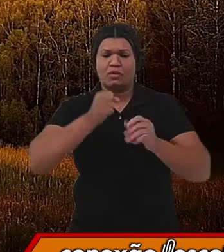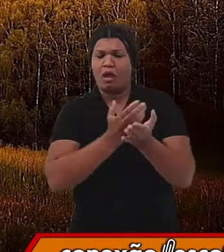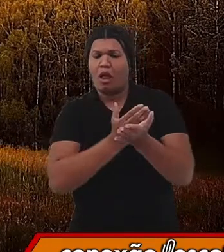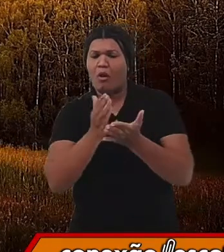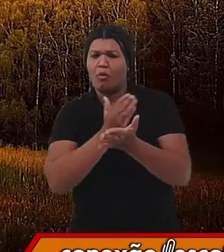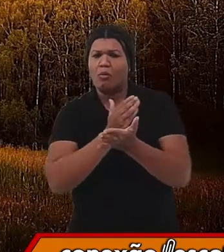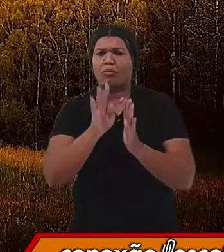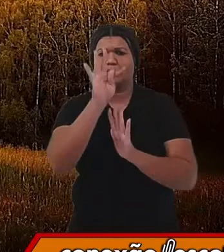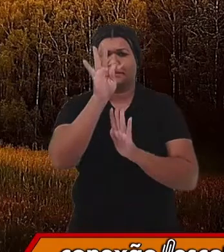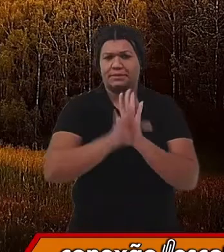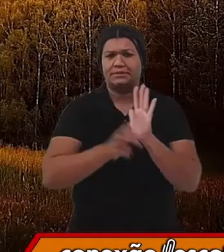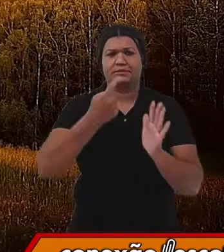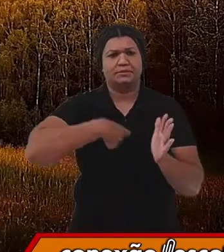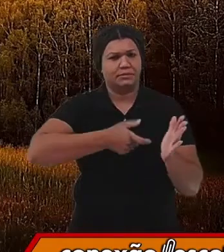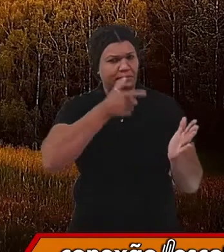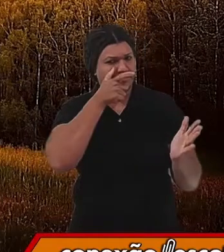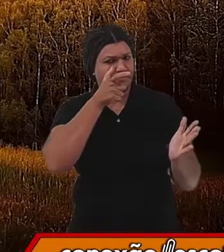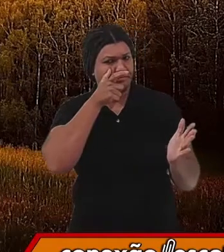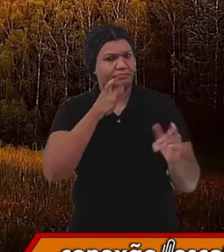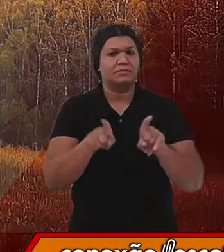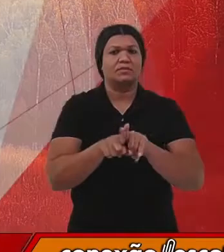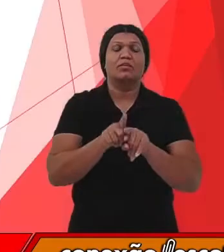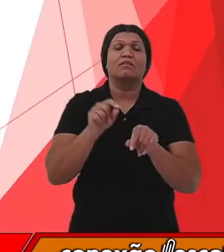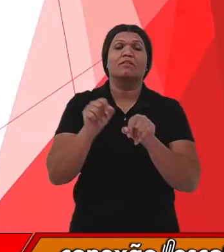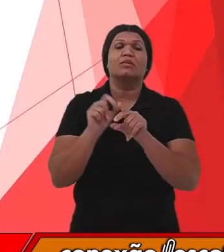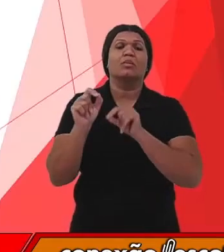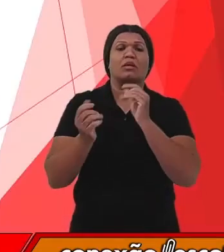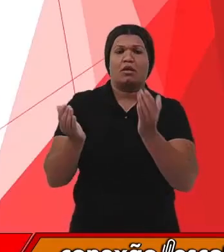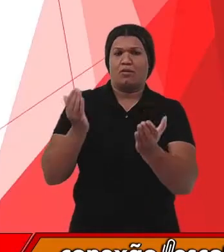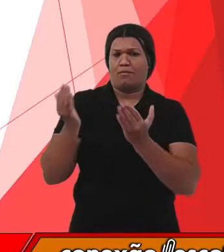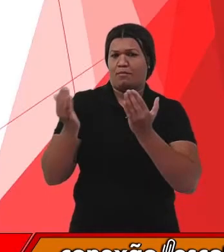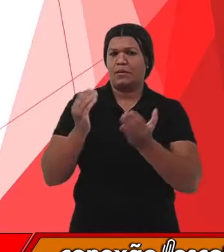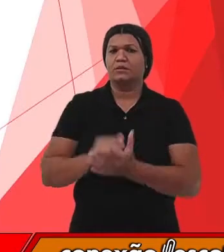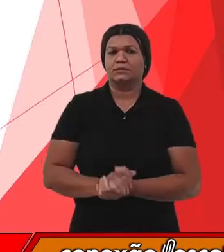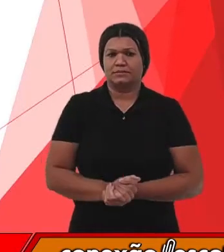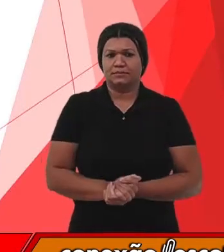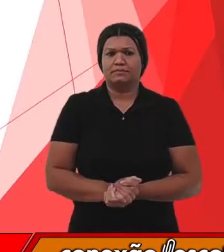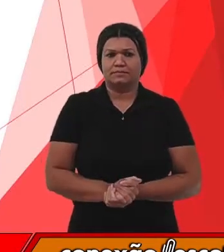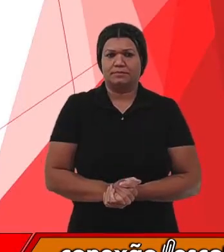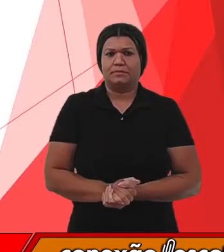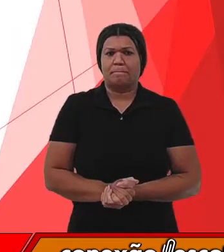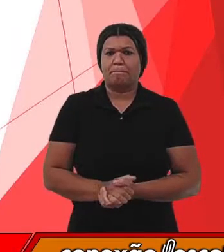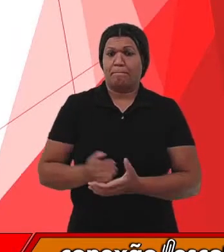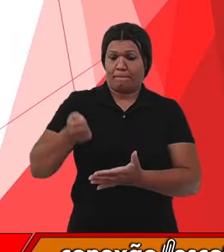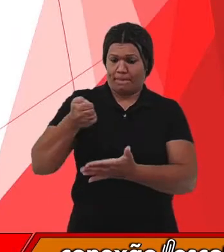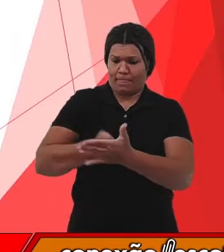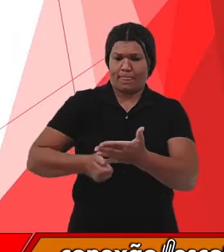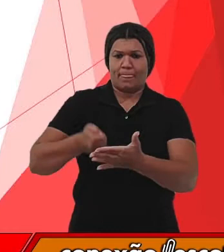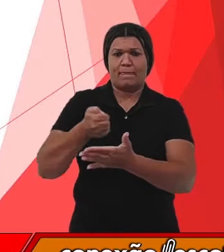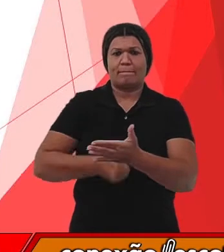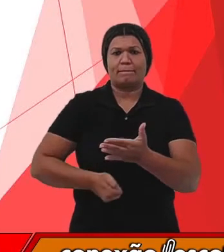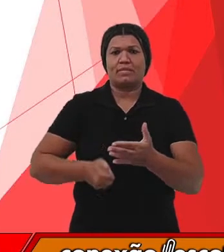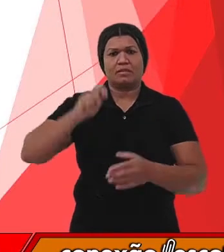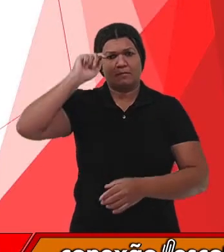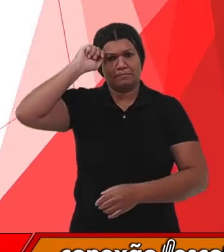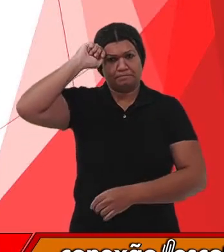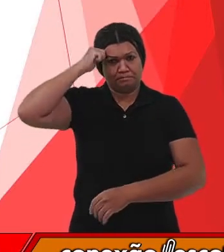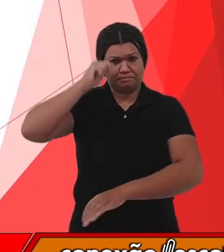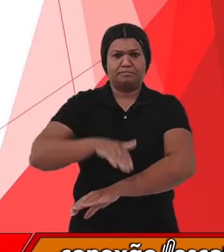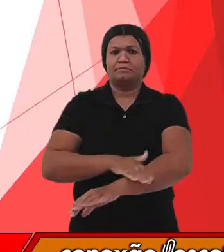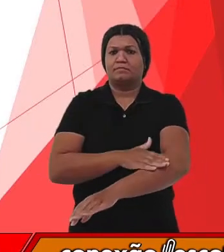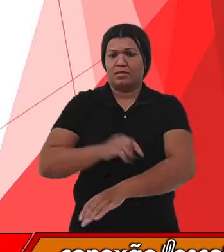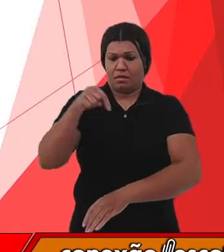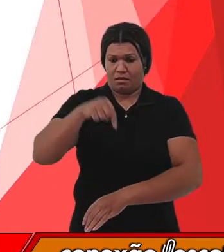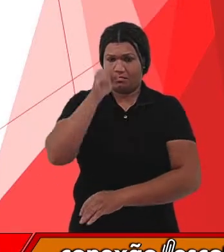também nós precisamos fazer uma comparação. A luta do negro no Brasil, ela